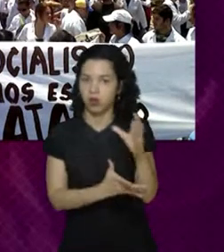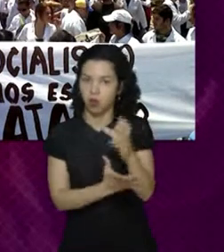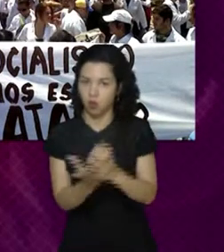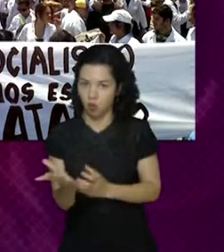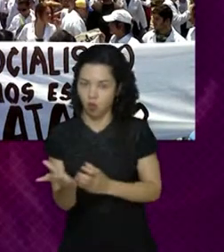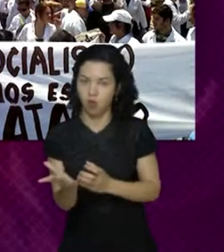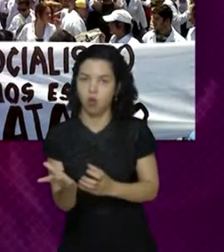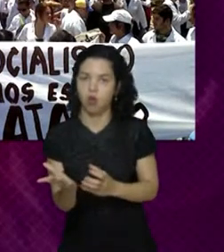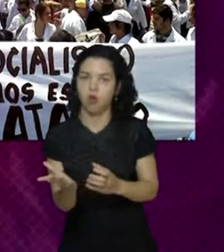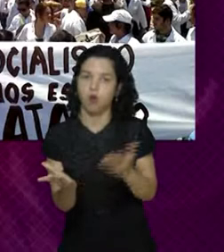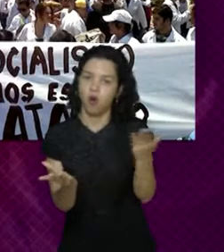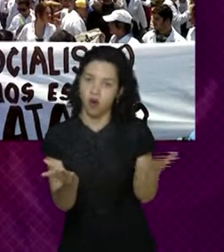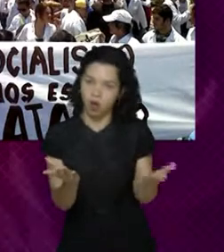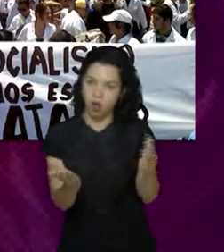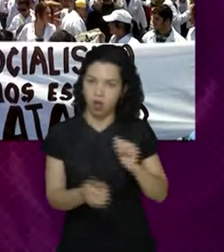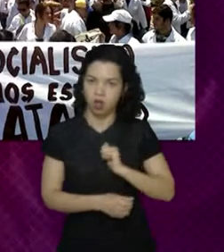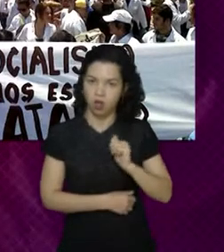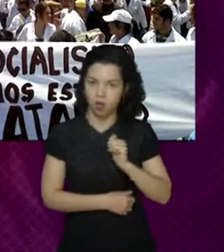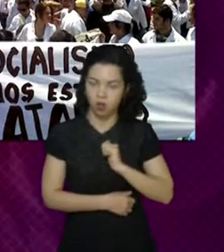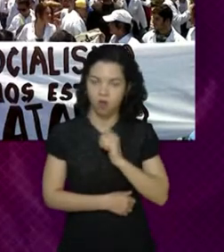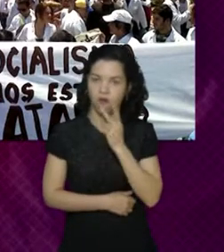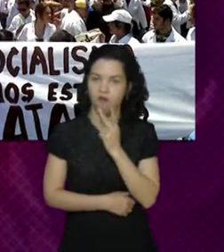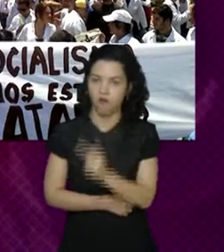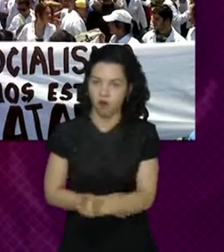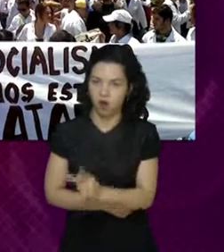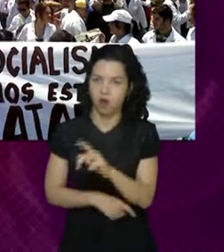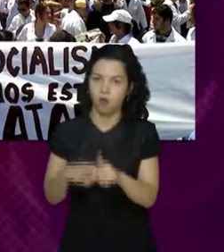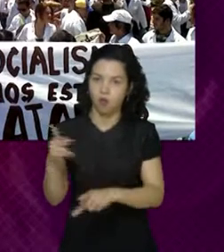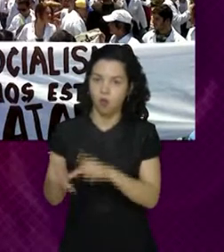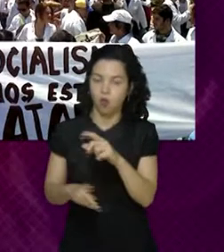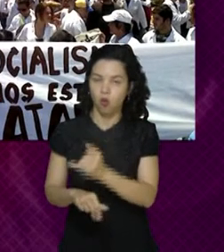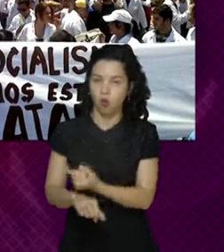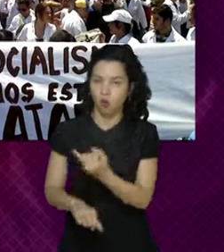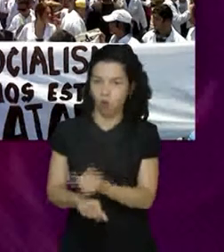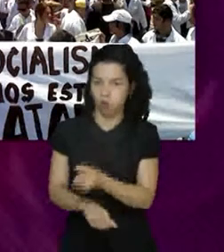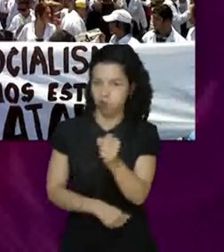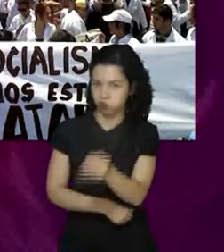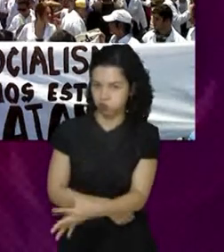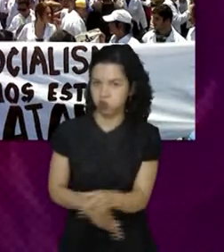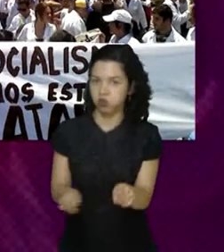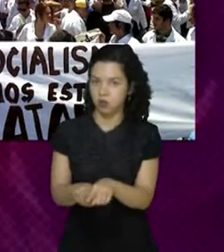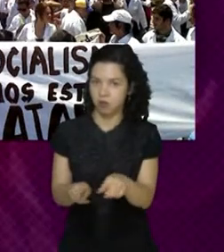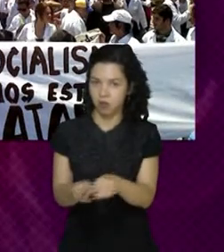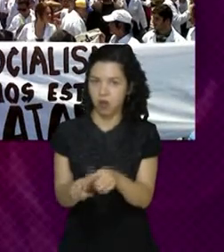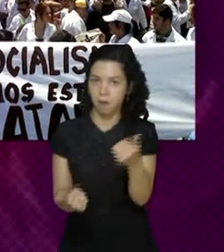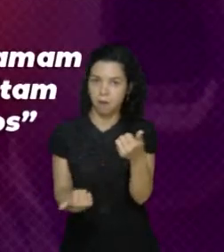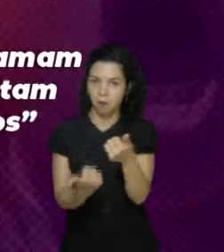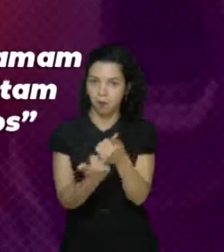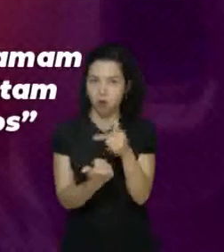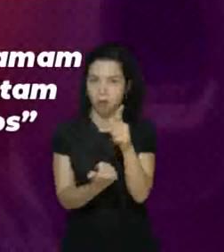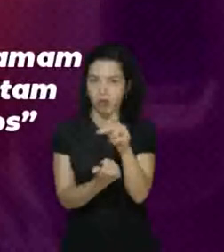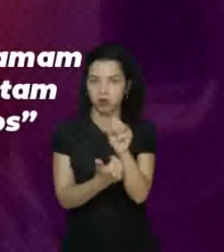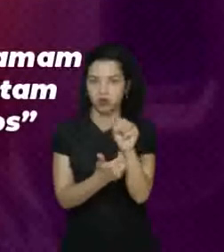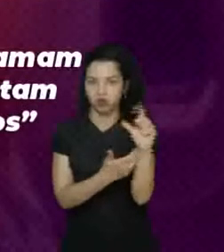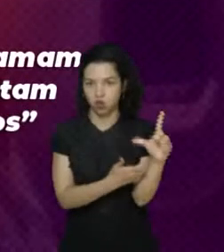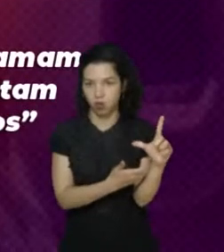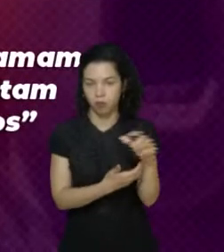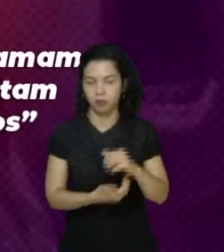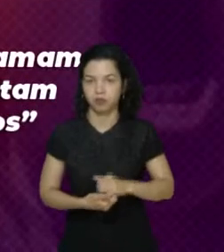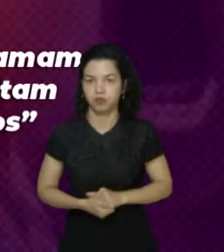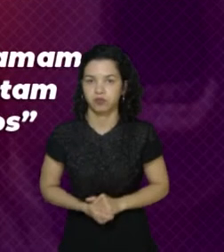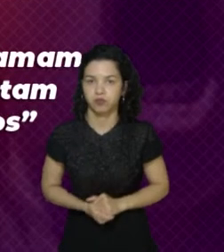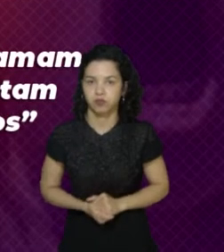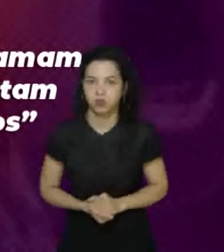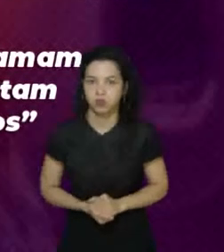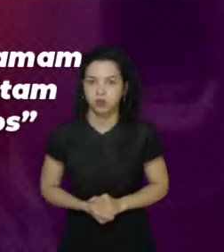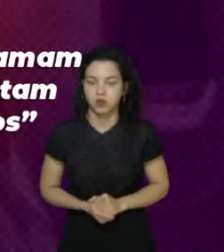também, além de chamar o cidadão joinvilense de esgoto, agora ela também tem o apoio do PSOL. Coloca mais um, por favor. E olha só, a